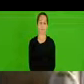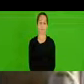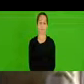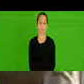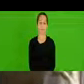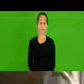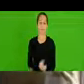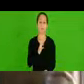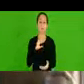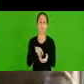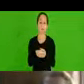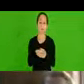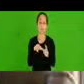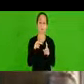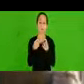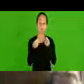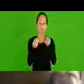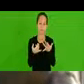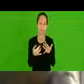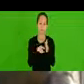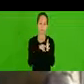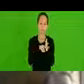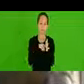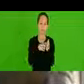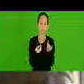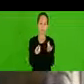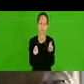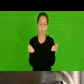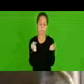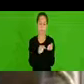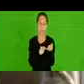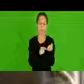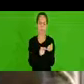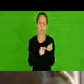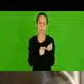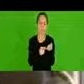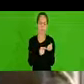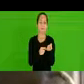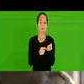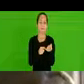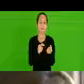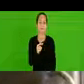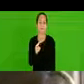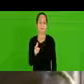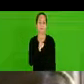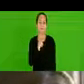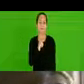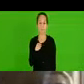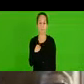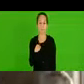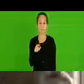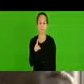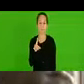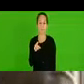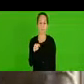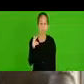qualitativa de pesquisa, ela não se desloca necessariamente e não